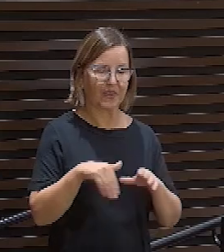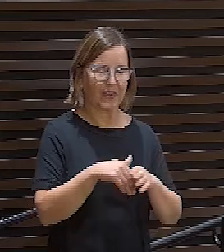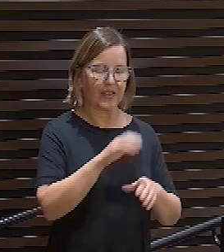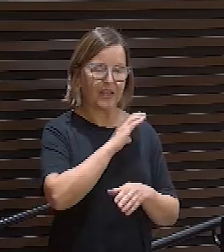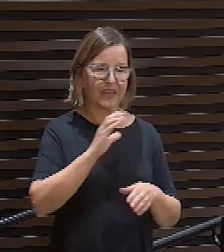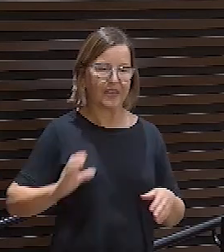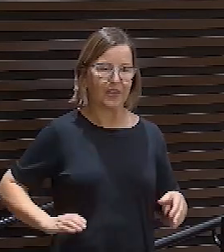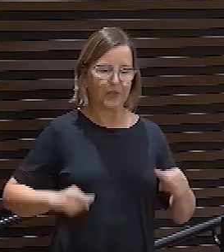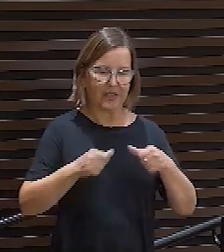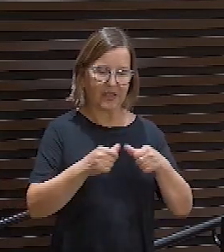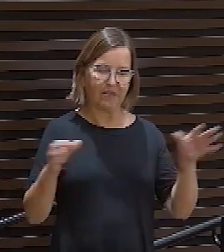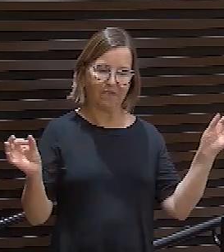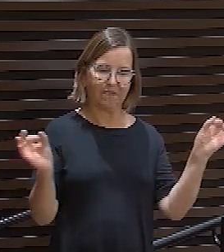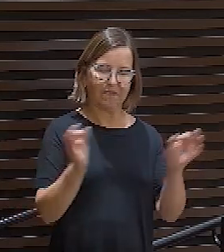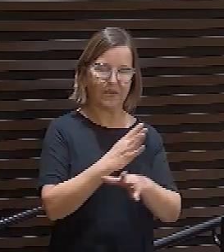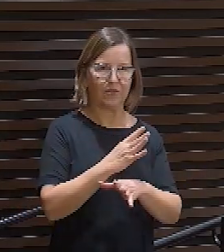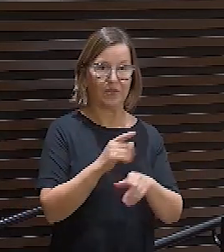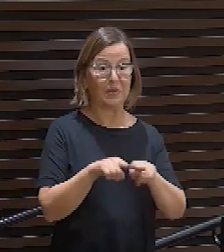Mas essa plenitude,